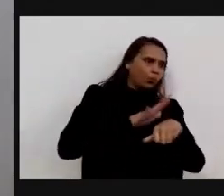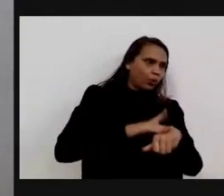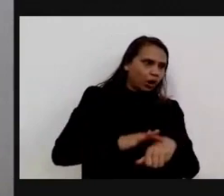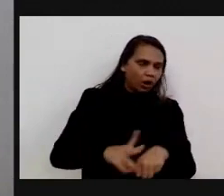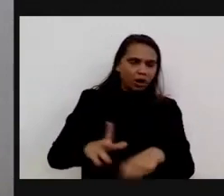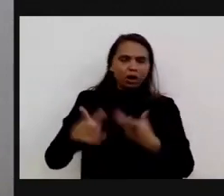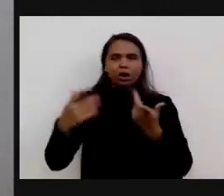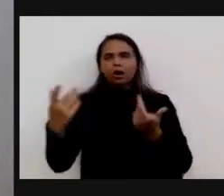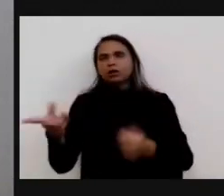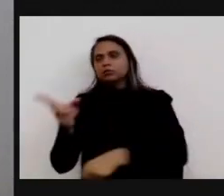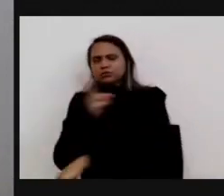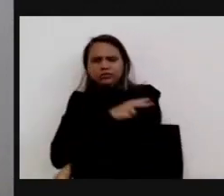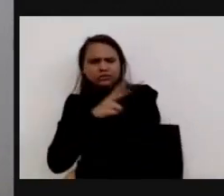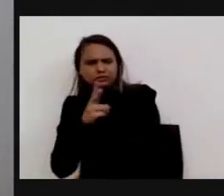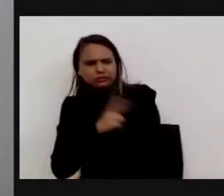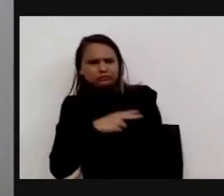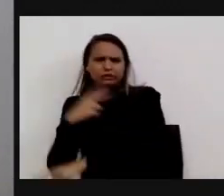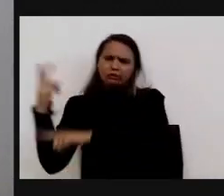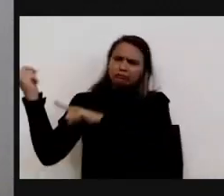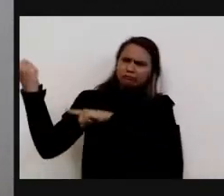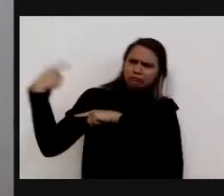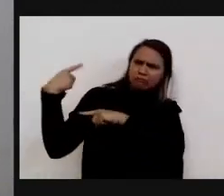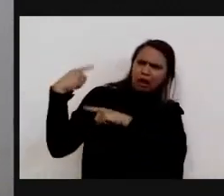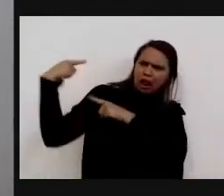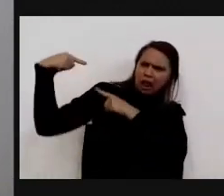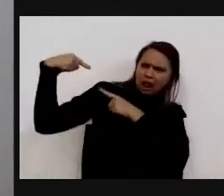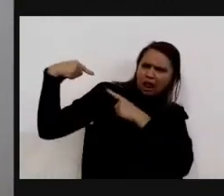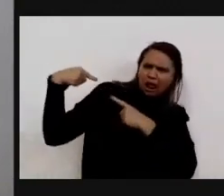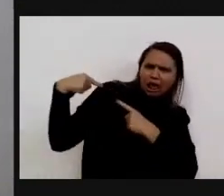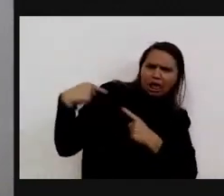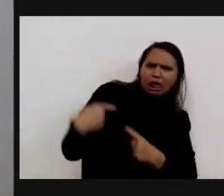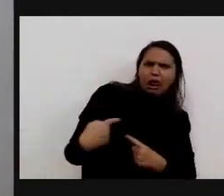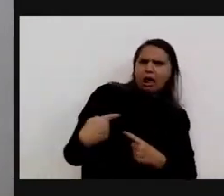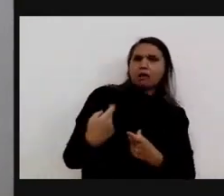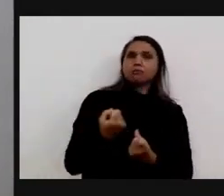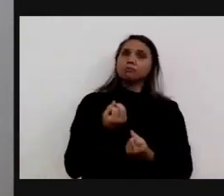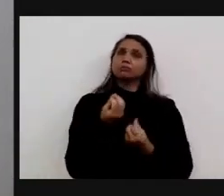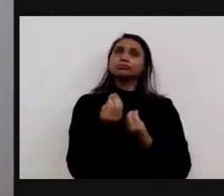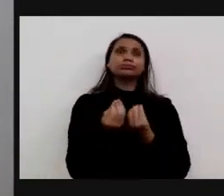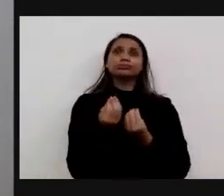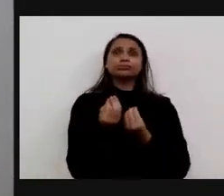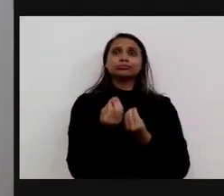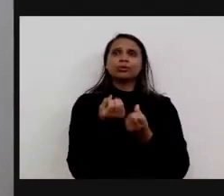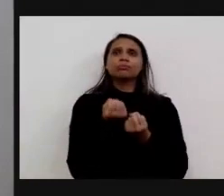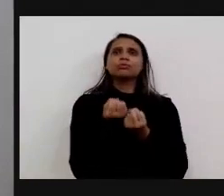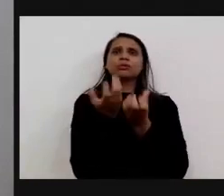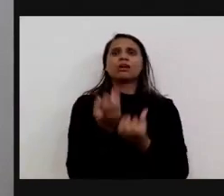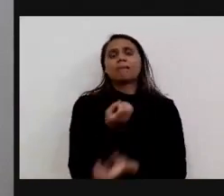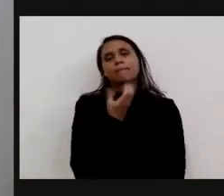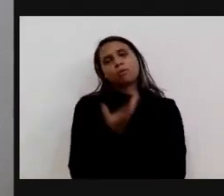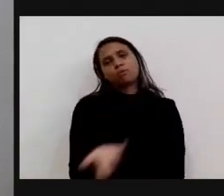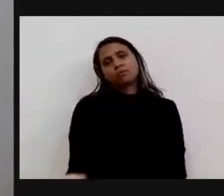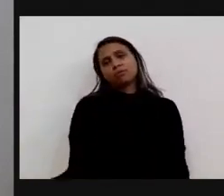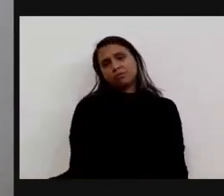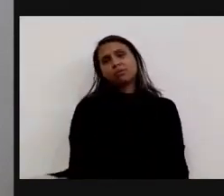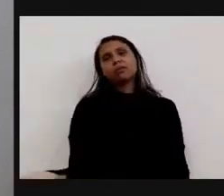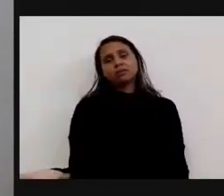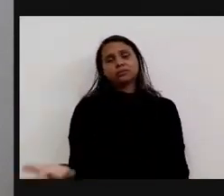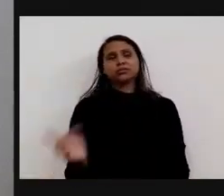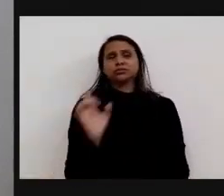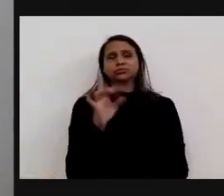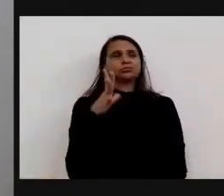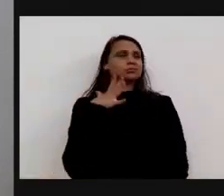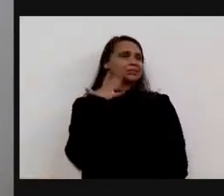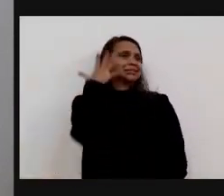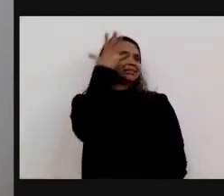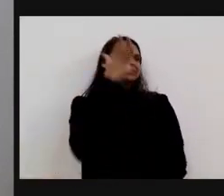uma chefia que assedia moralmente uma equipe que você não confia não vai fazer boas entregas Então eu acho que assim é só como que a gente o